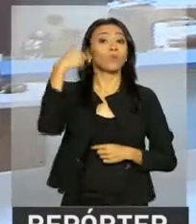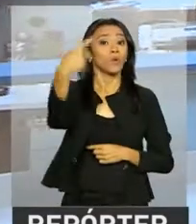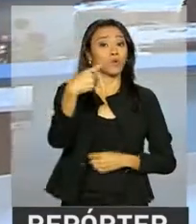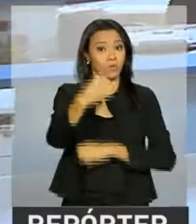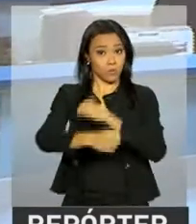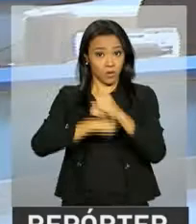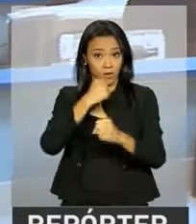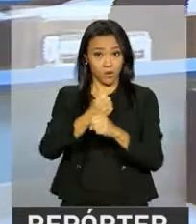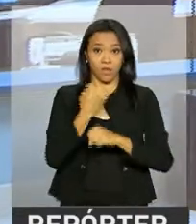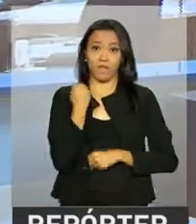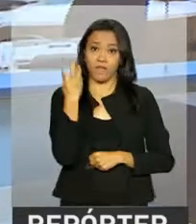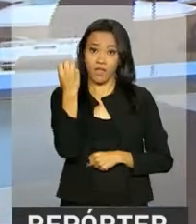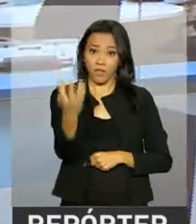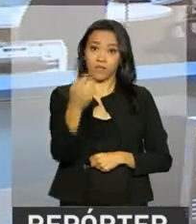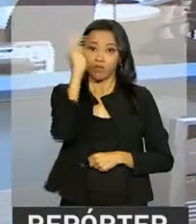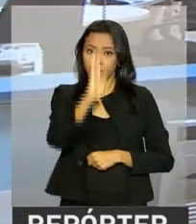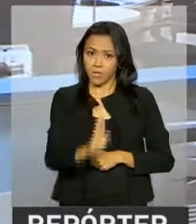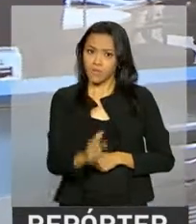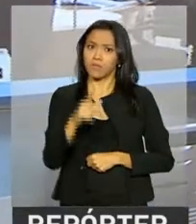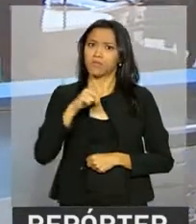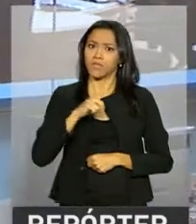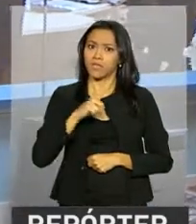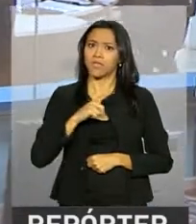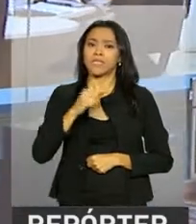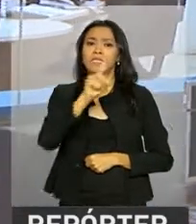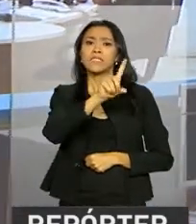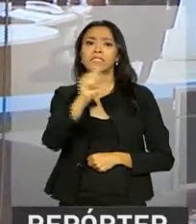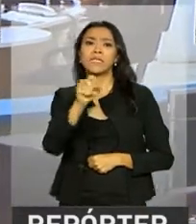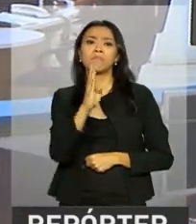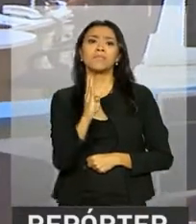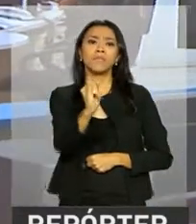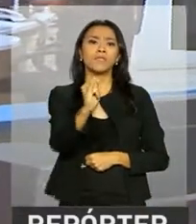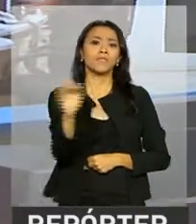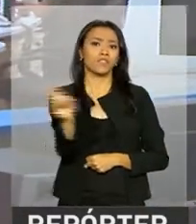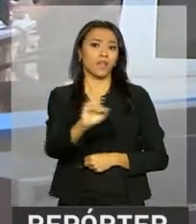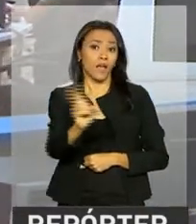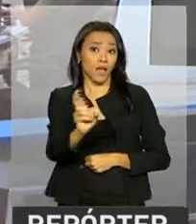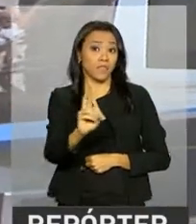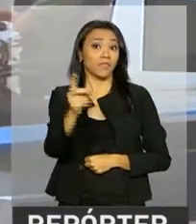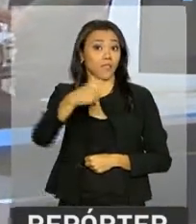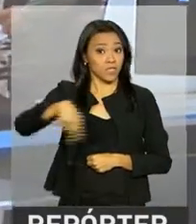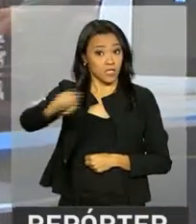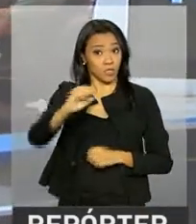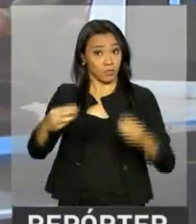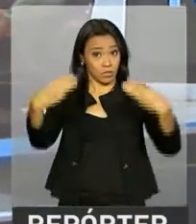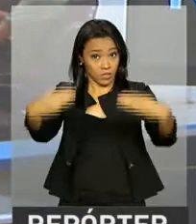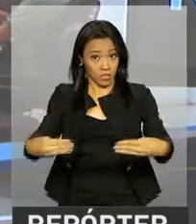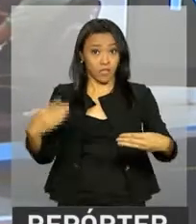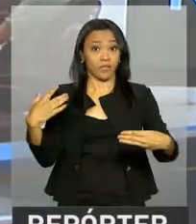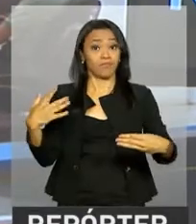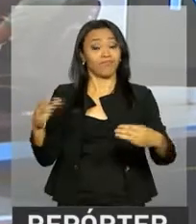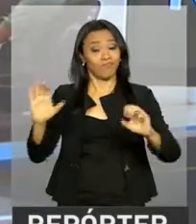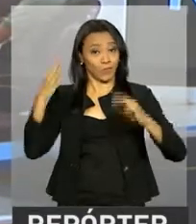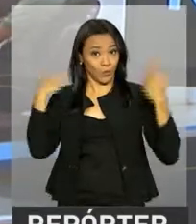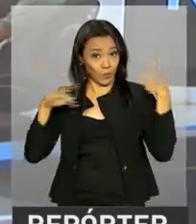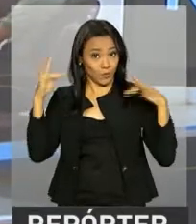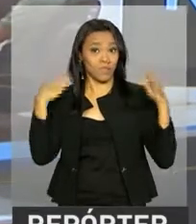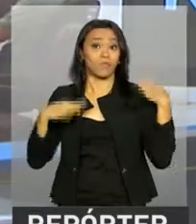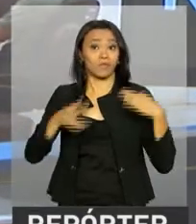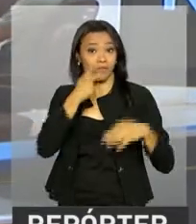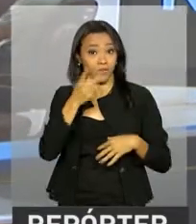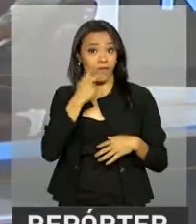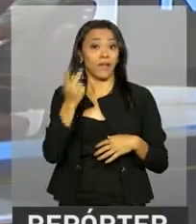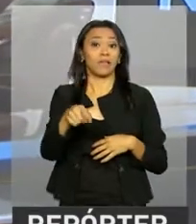as viagens pelo brasil deve movimentar 100 bilhões de reais eo ministério do turismo garante o setor está na